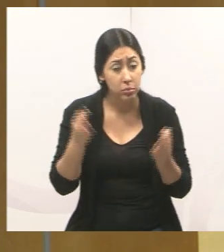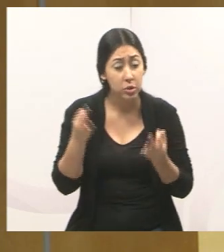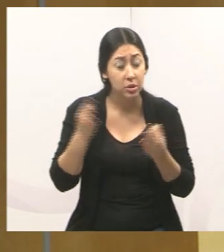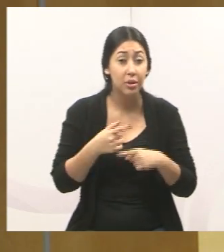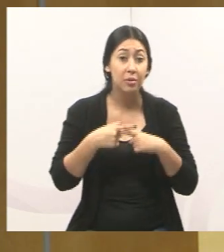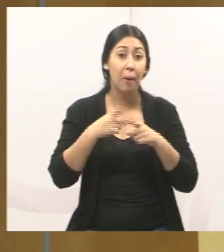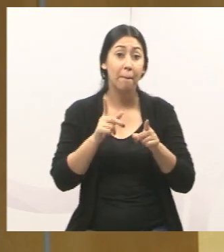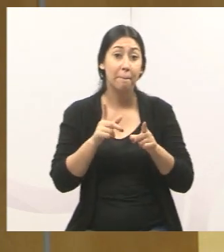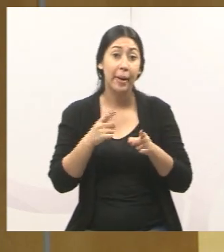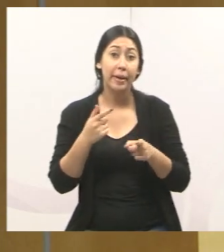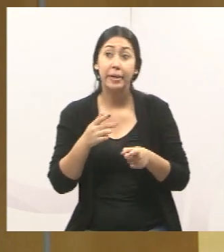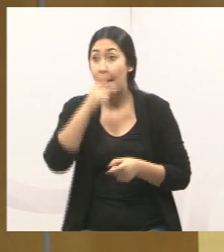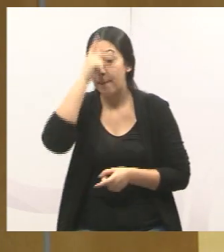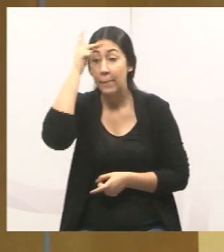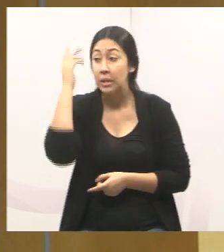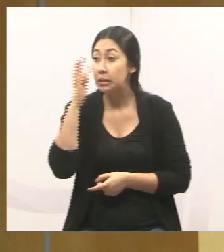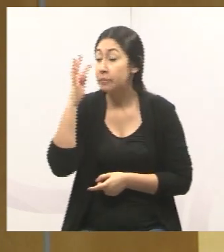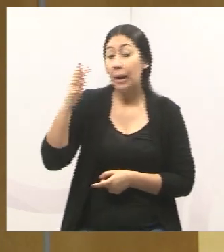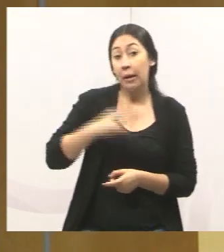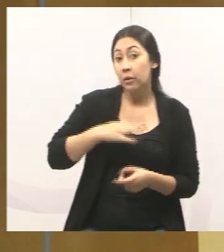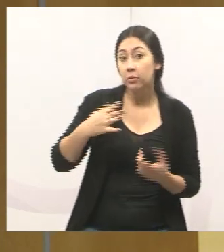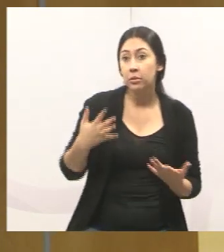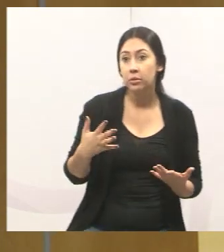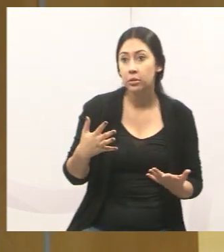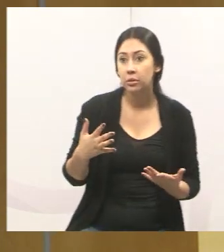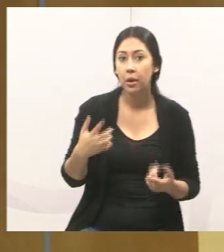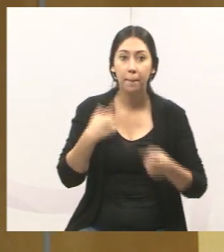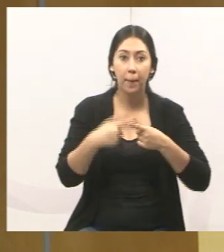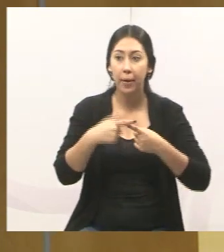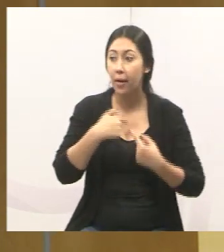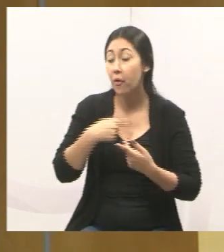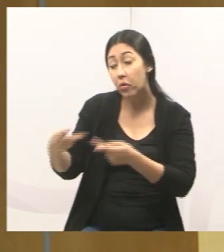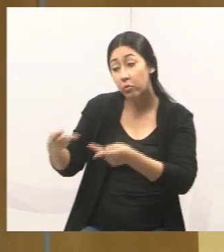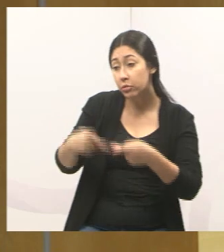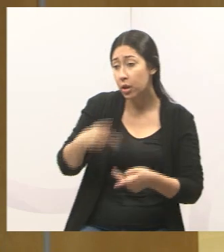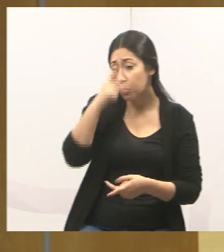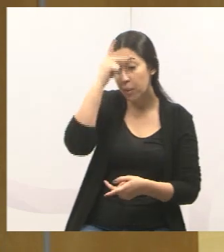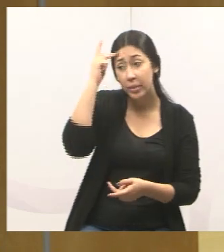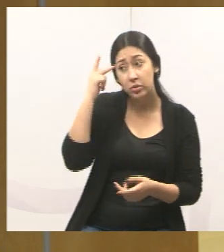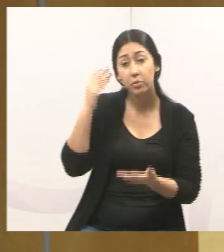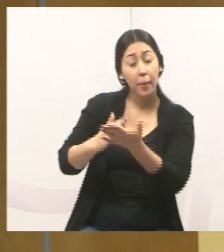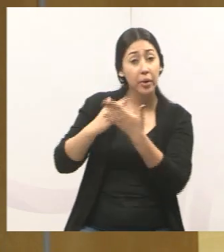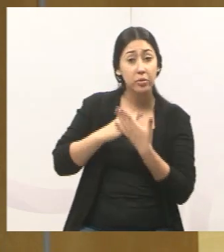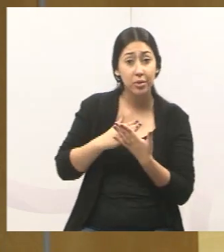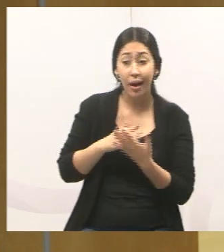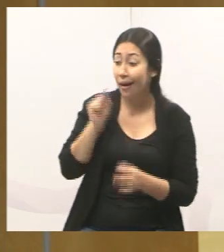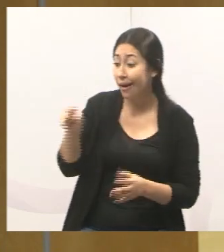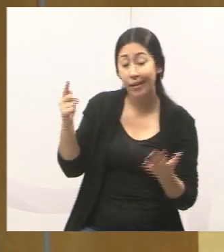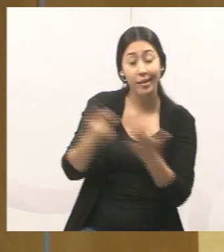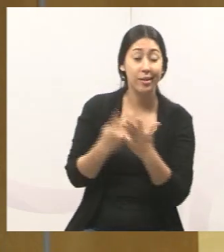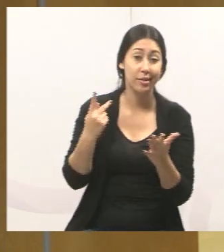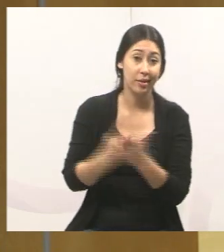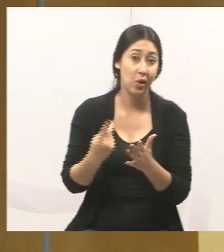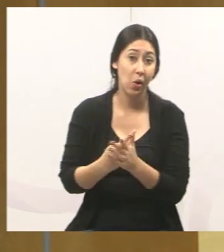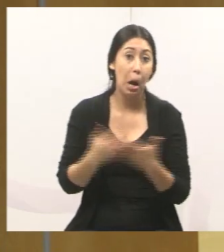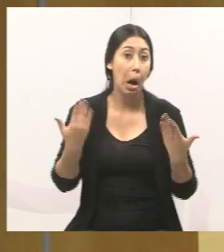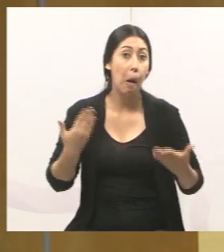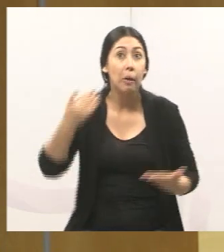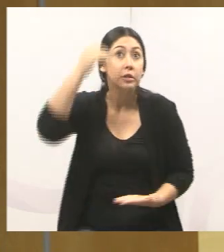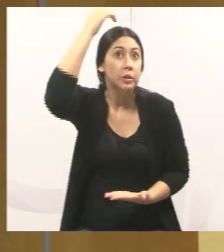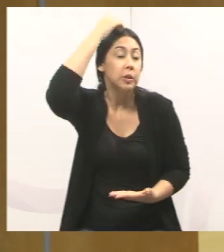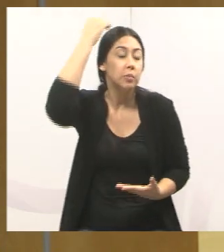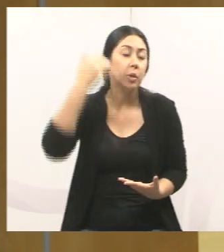você acaba pagando. Mas esse alguém é aquele alguém que você convidou para fazer parte do seu governo, que muitas vezes faz as coisas erradas,